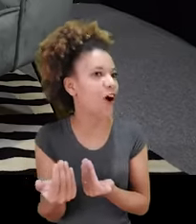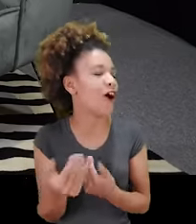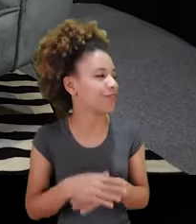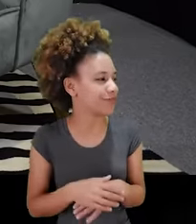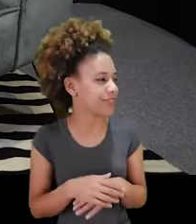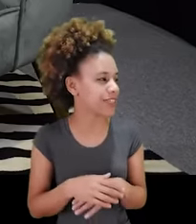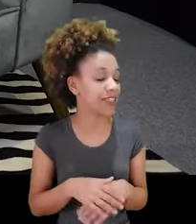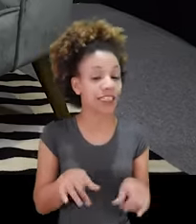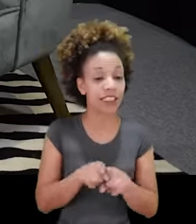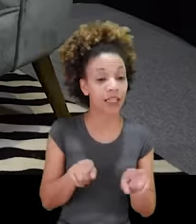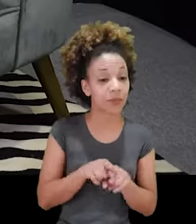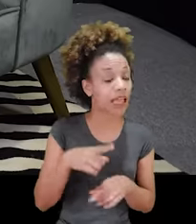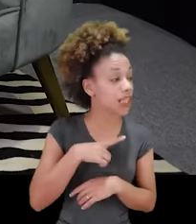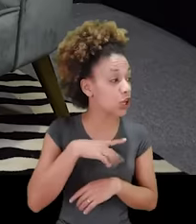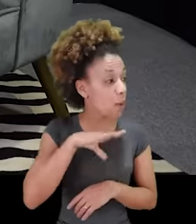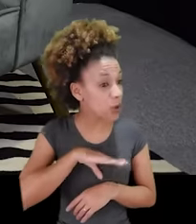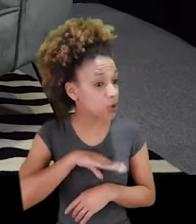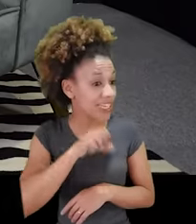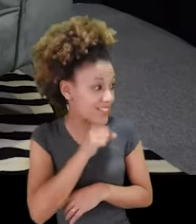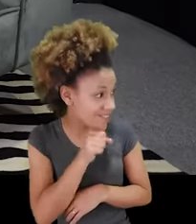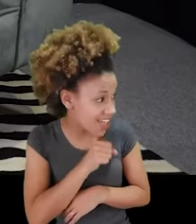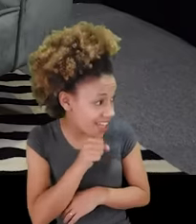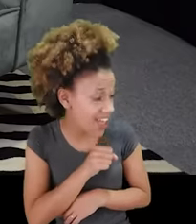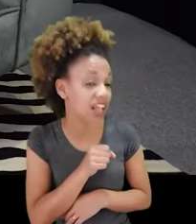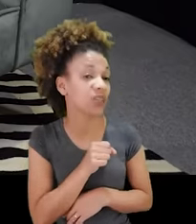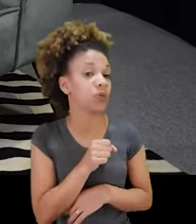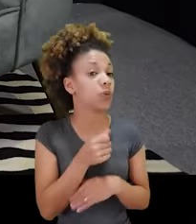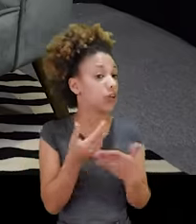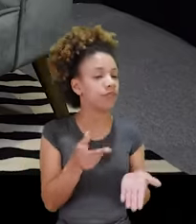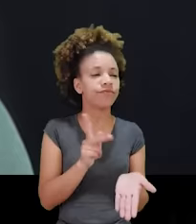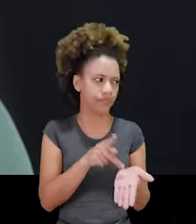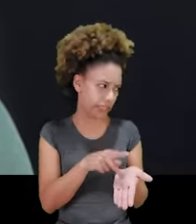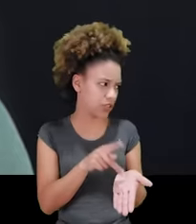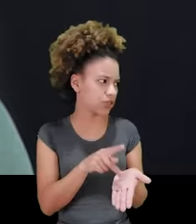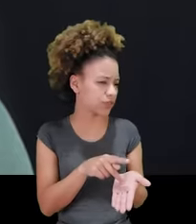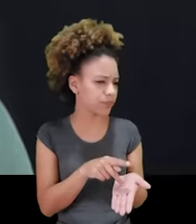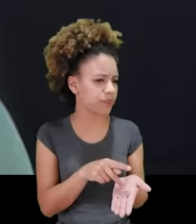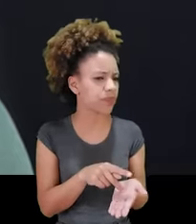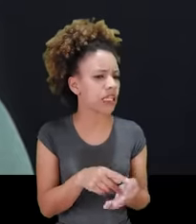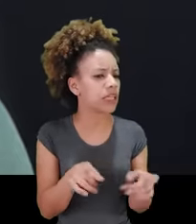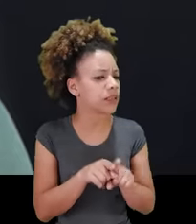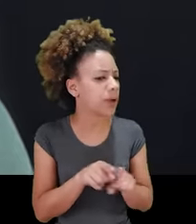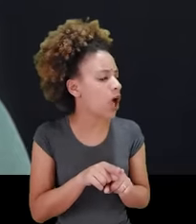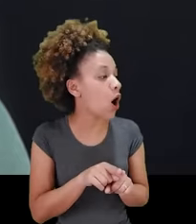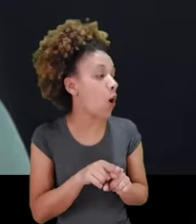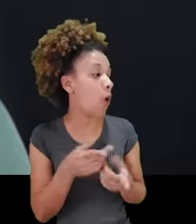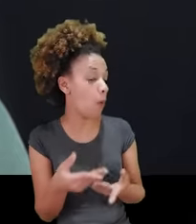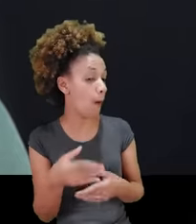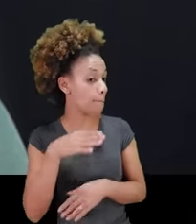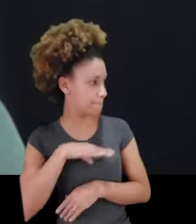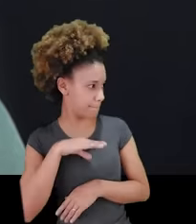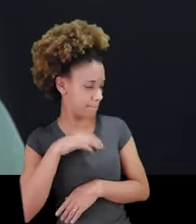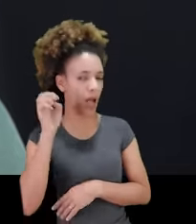um cara... Ficou na nossa mente aquela coisa... O português velho. É aquela coisa do antigo, é verdade. Vocês têm...